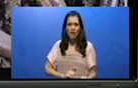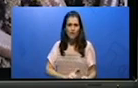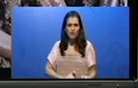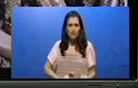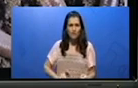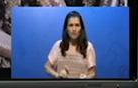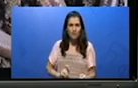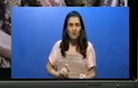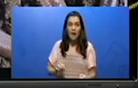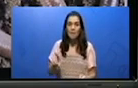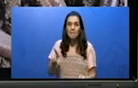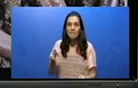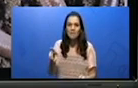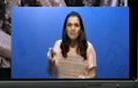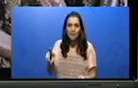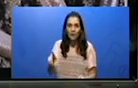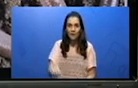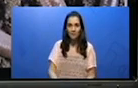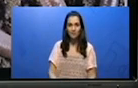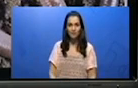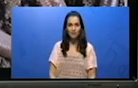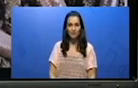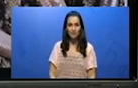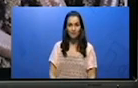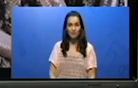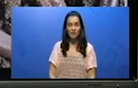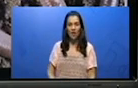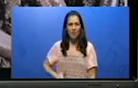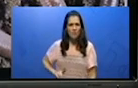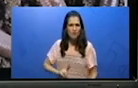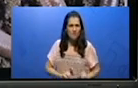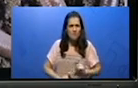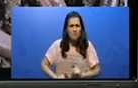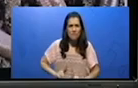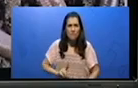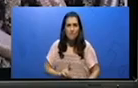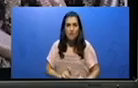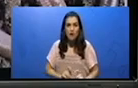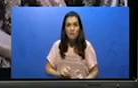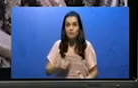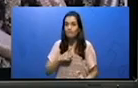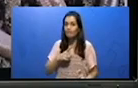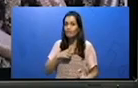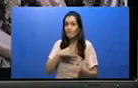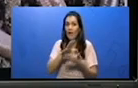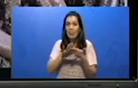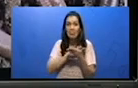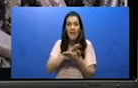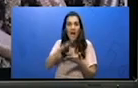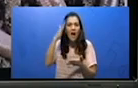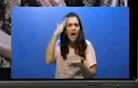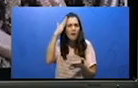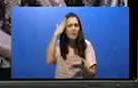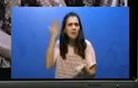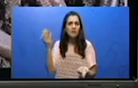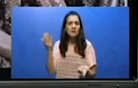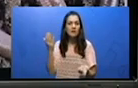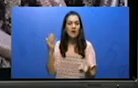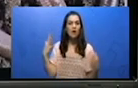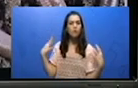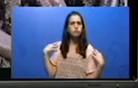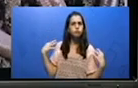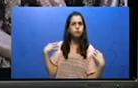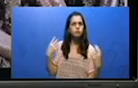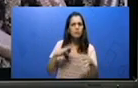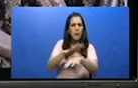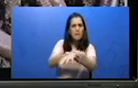gente, as minhocas. Os vermes são animais que não possuem membros. Alguém, por exemplo, já viu alguma minhoca com pernas,